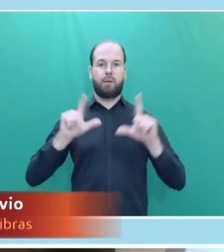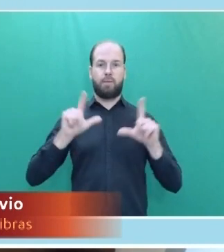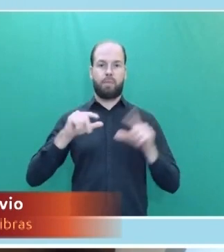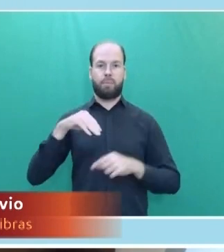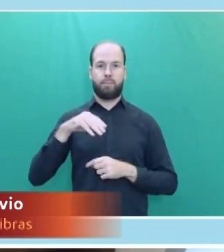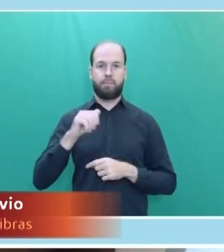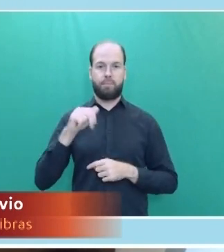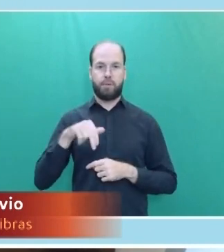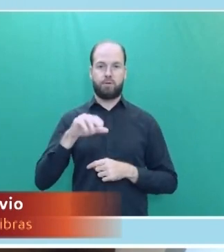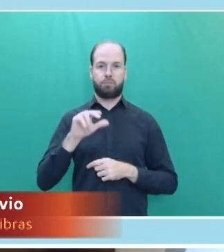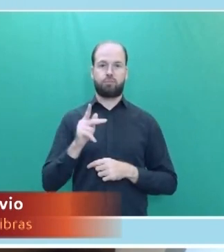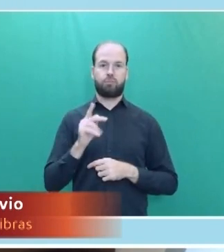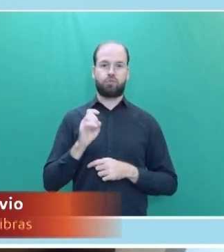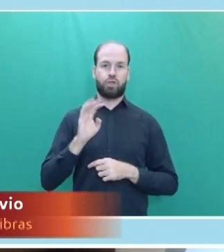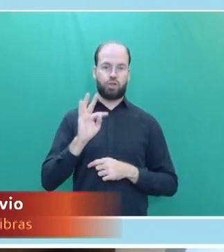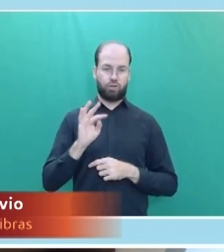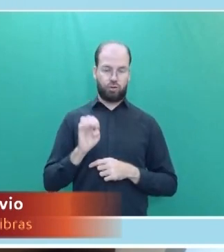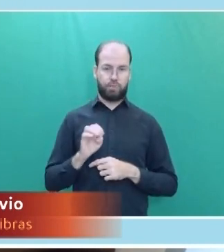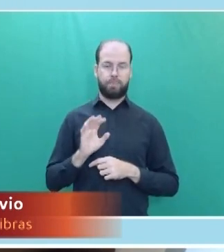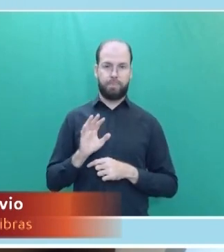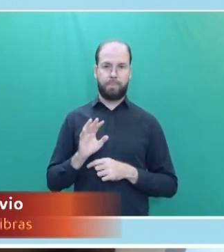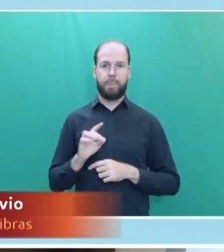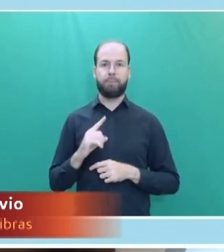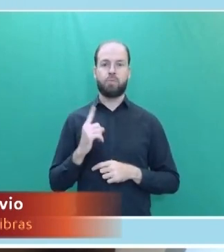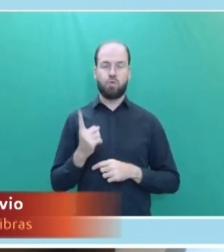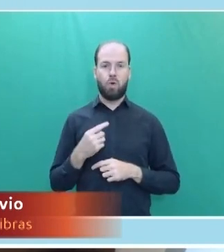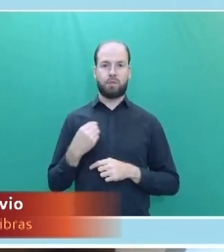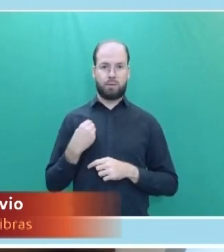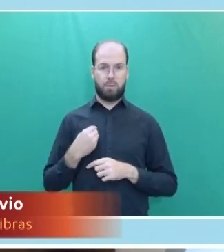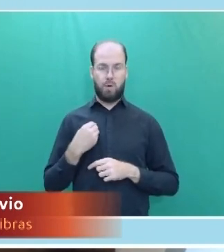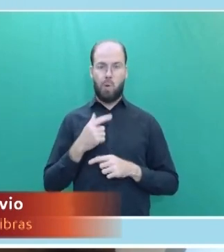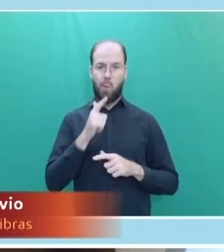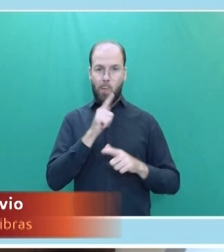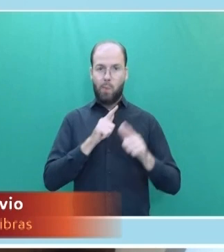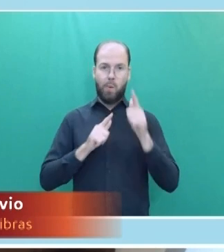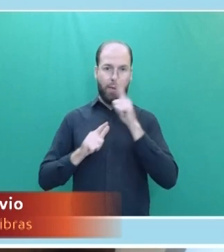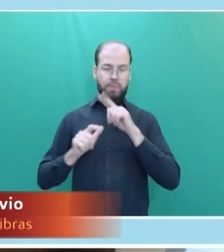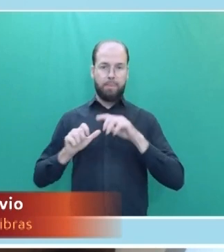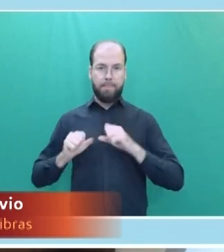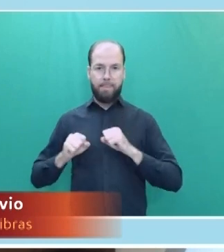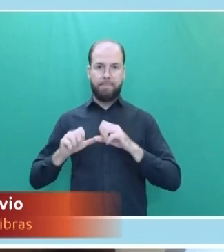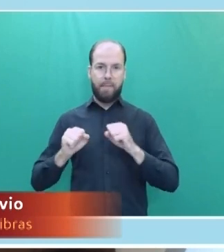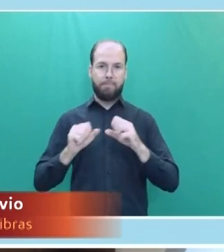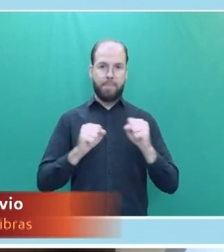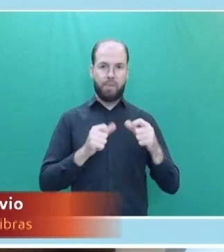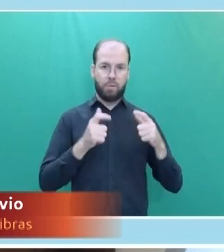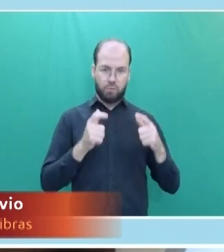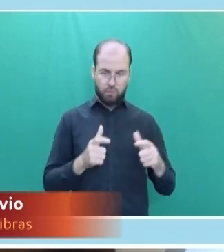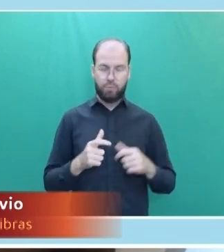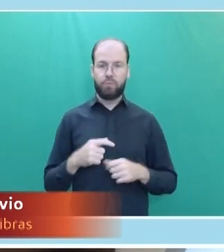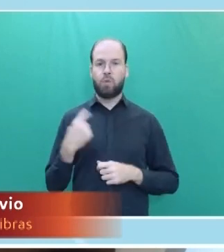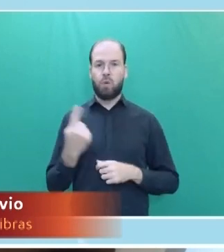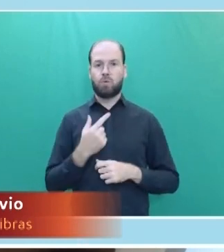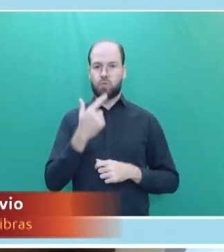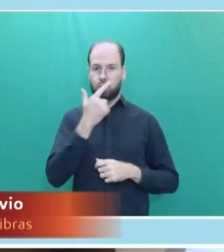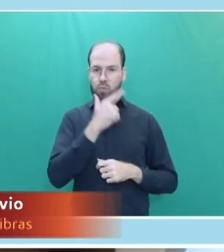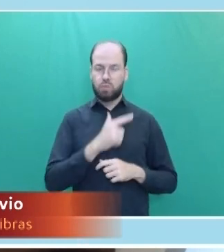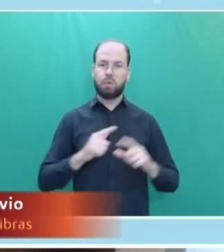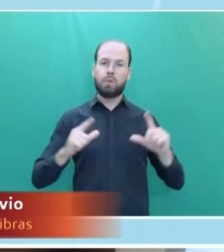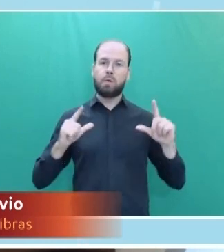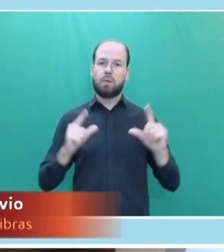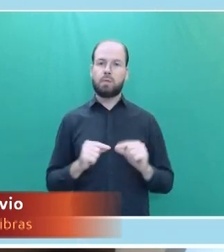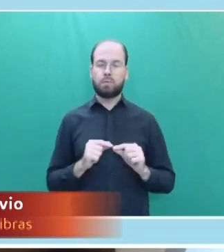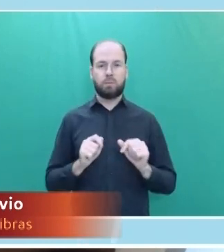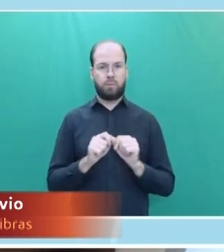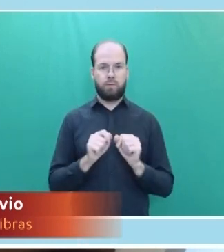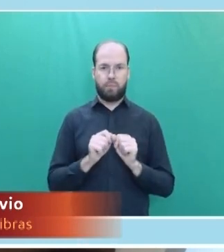Então, quando a gente consegue ocupar esses lugares e quando a gente consegue minimamente se